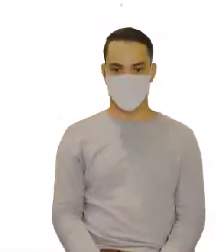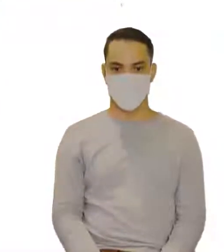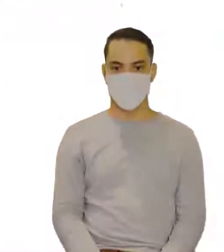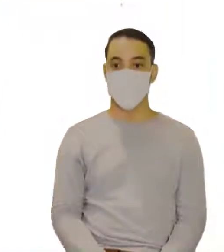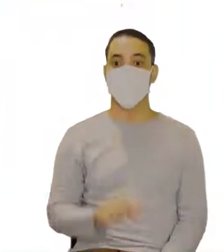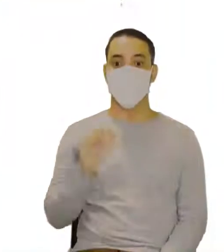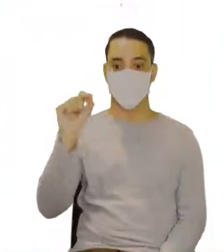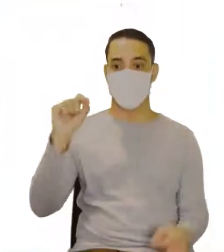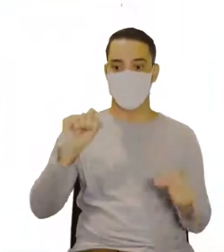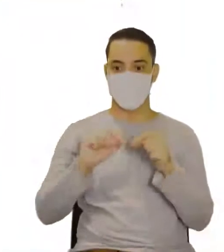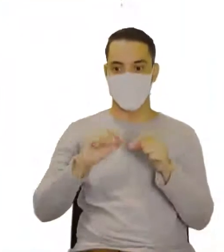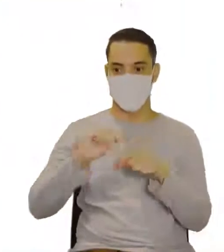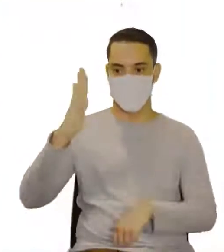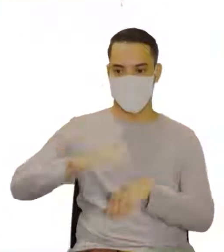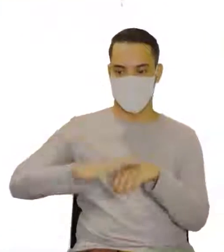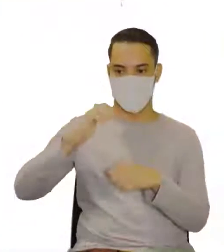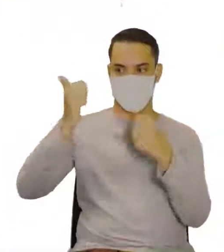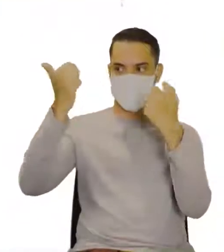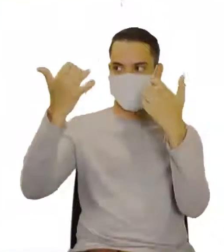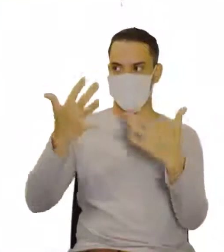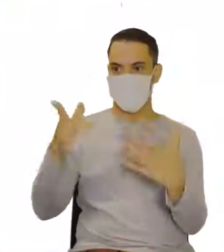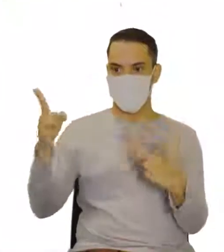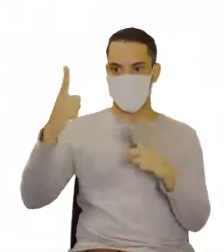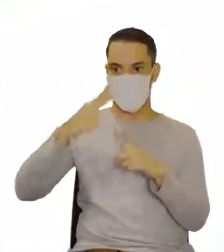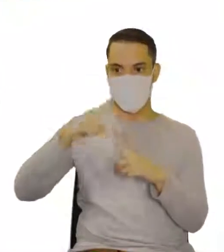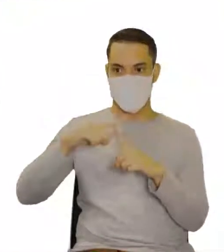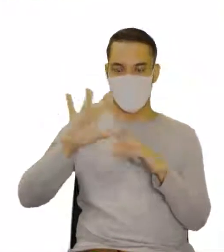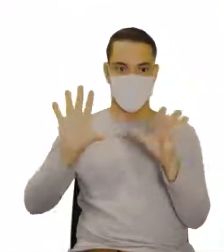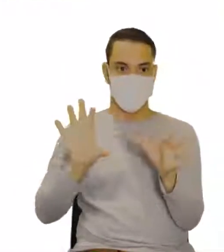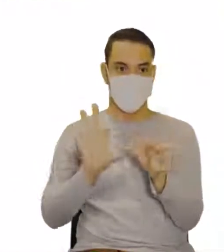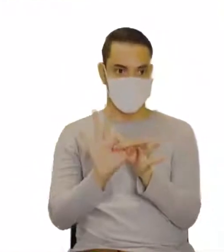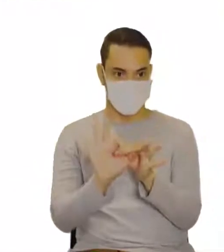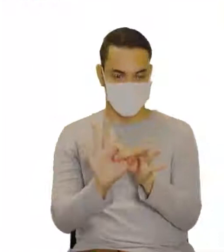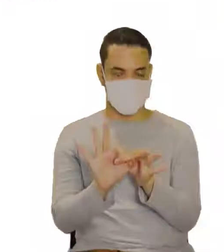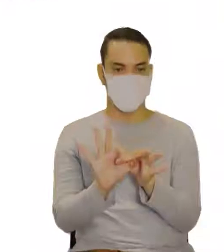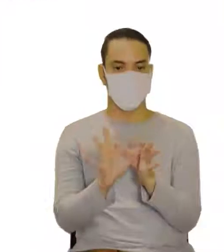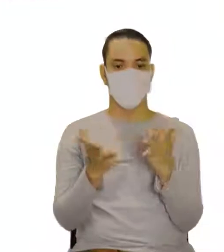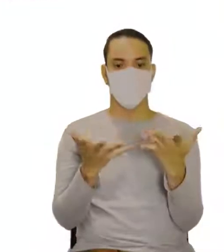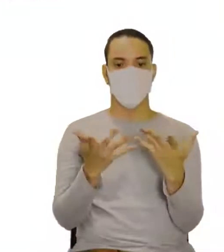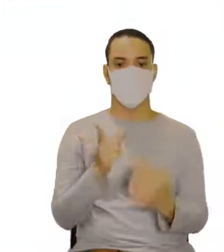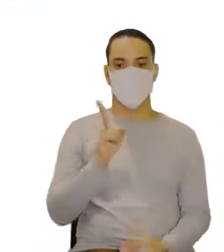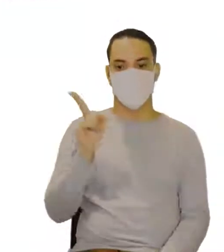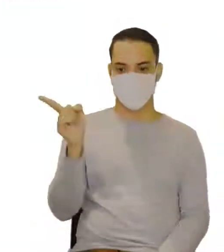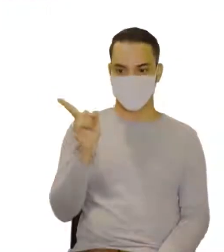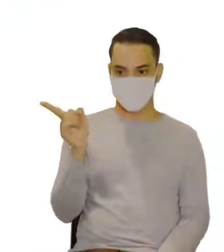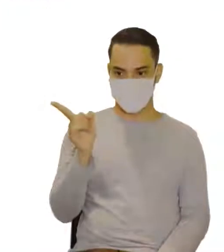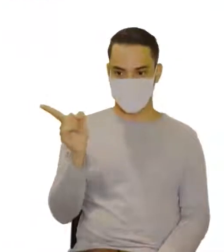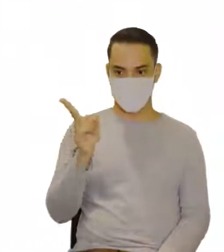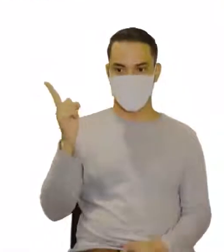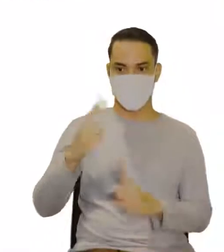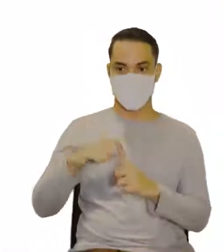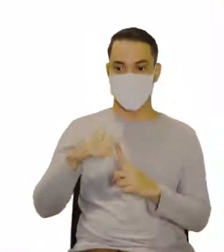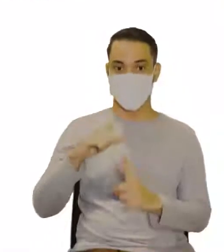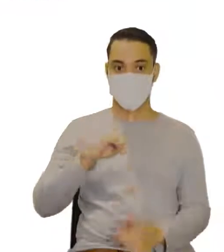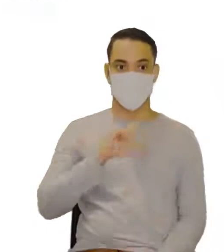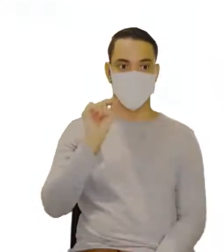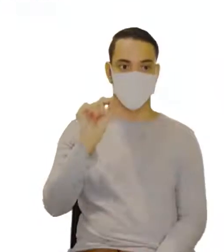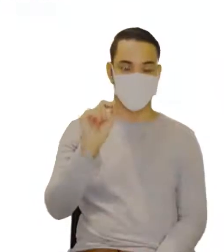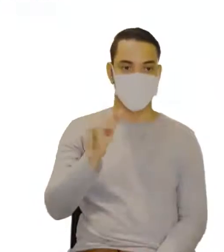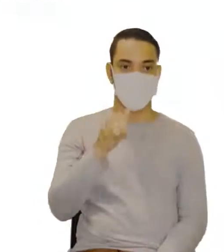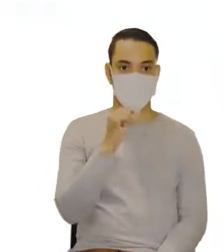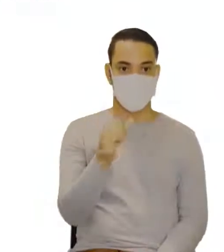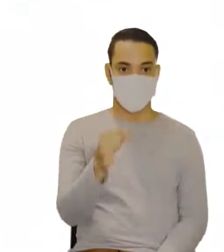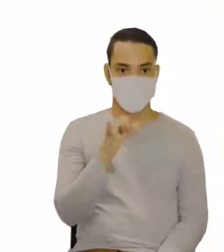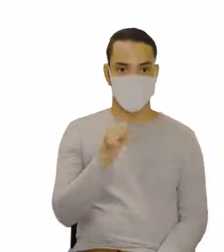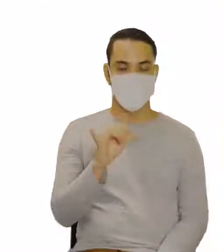podemos falar mais sobre esse tipo de associação? Olha só, nesse tipo de associação, a corrente